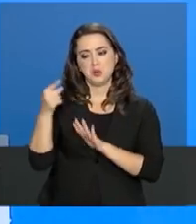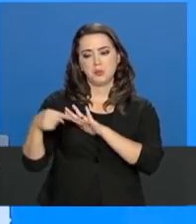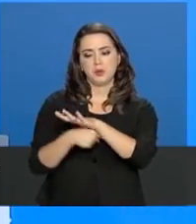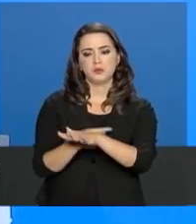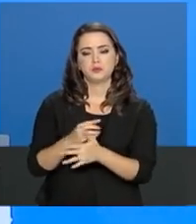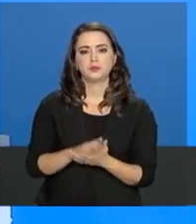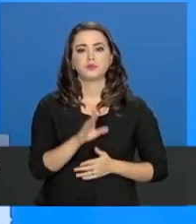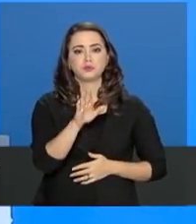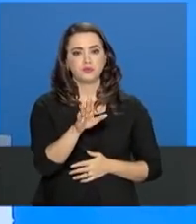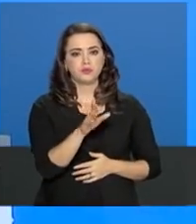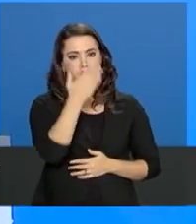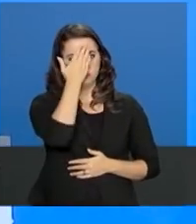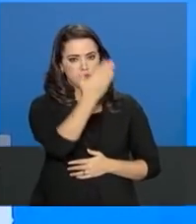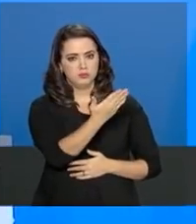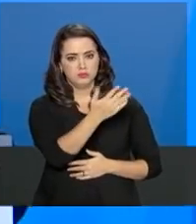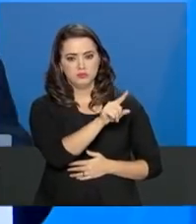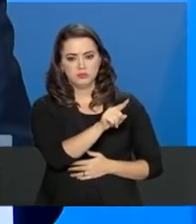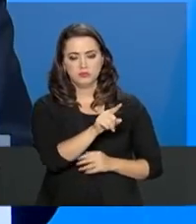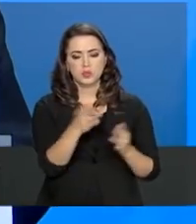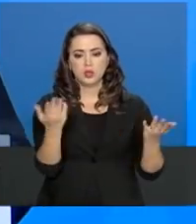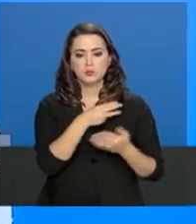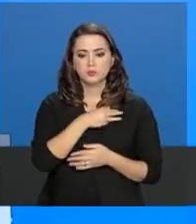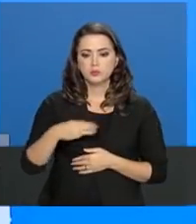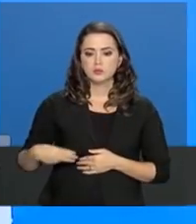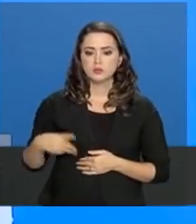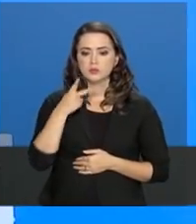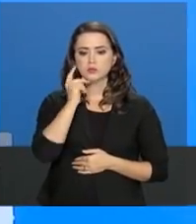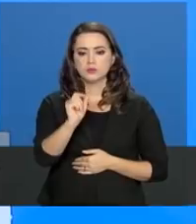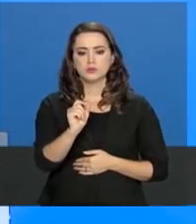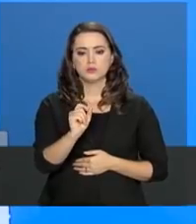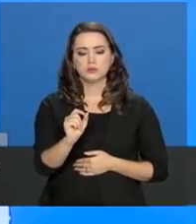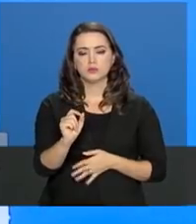pessoal obrigada agora os ministros